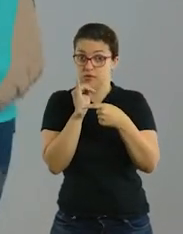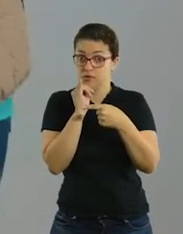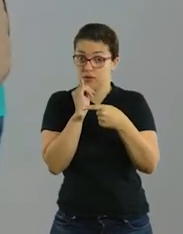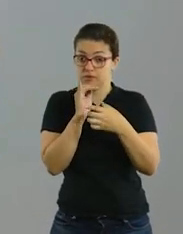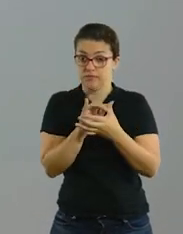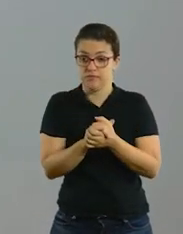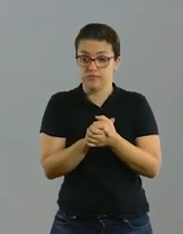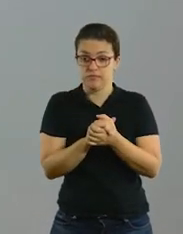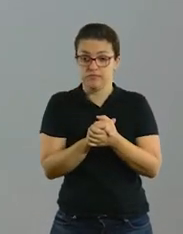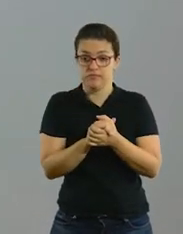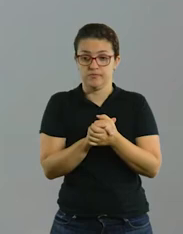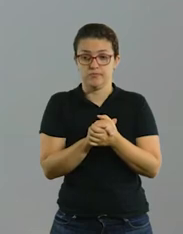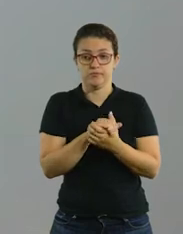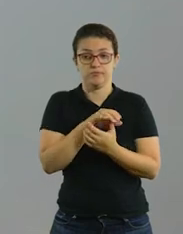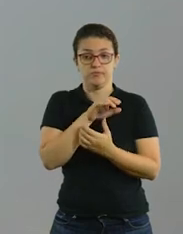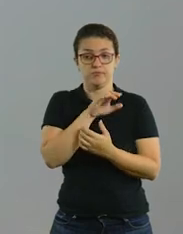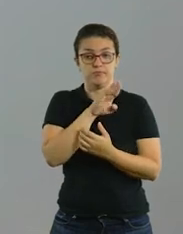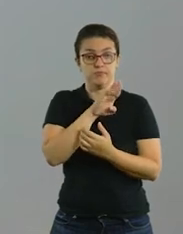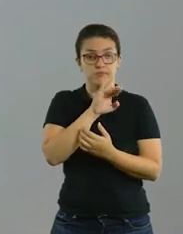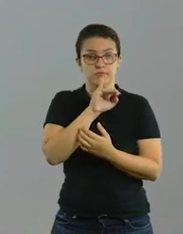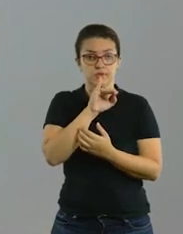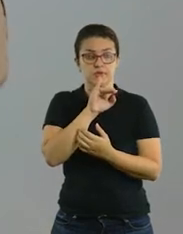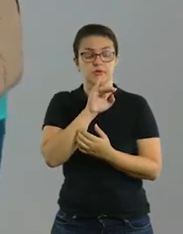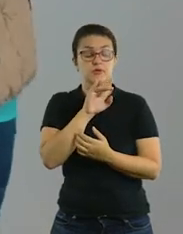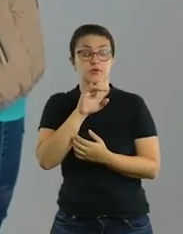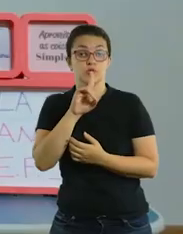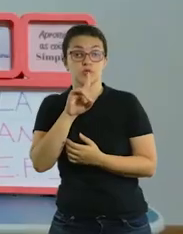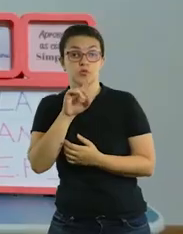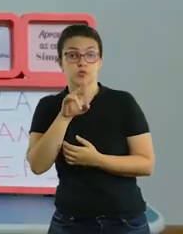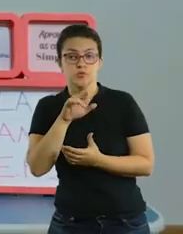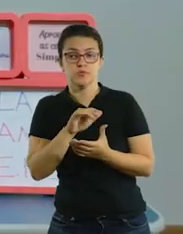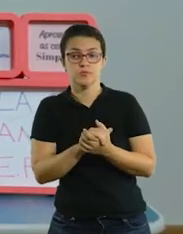sílabas. Bidu, Mônica,